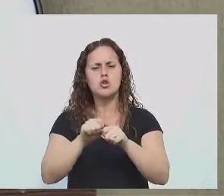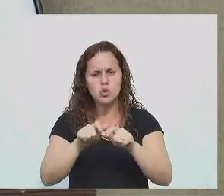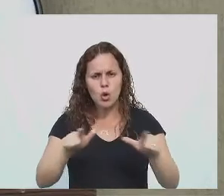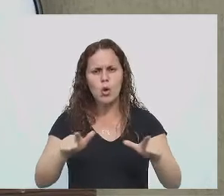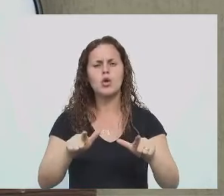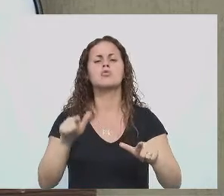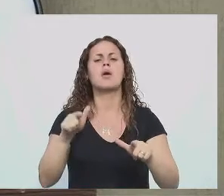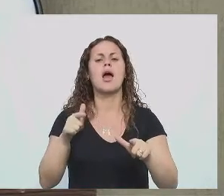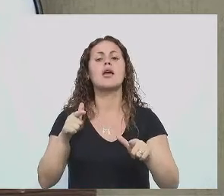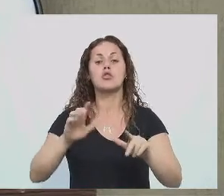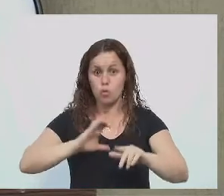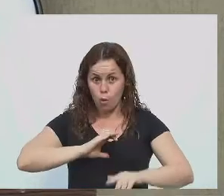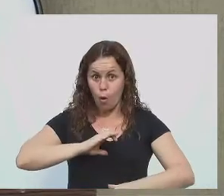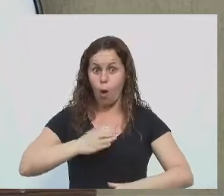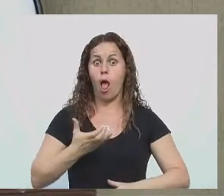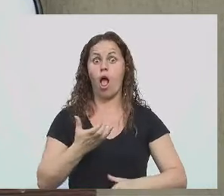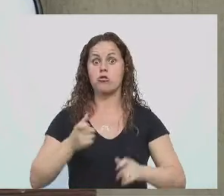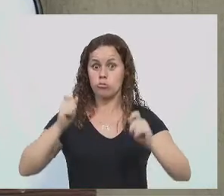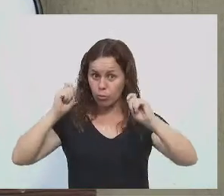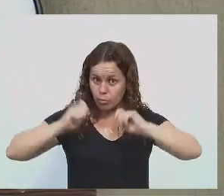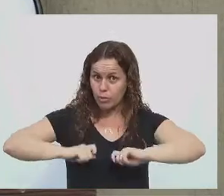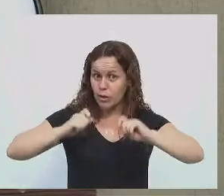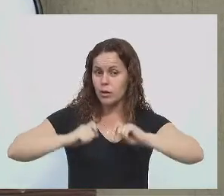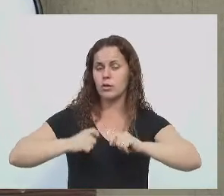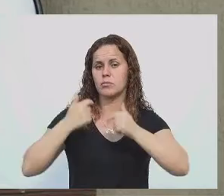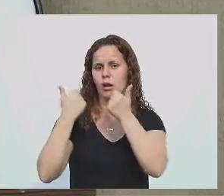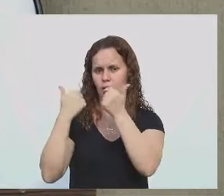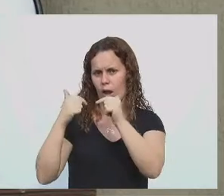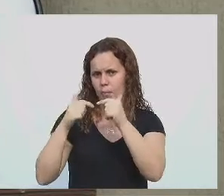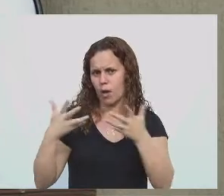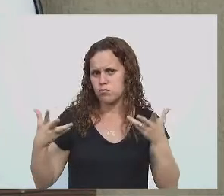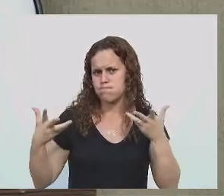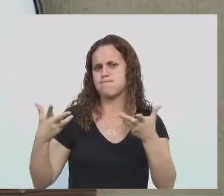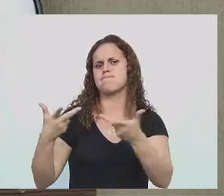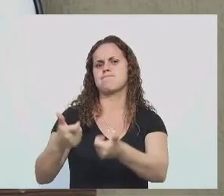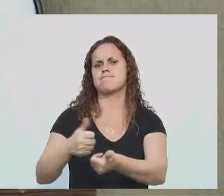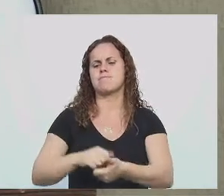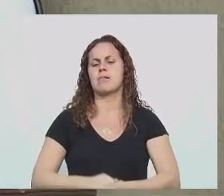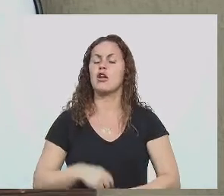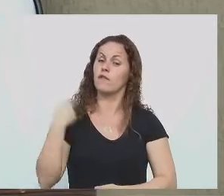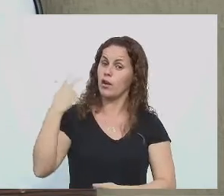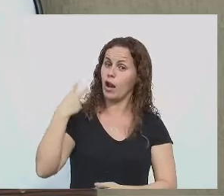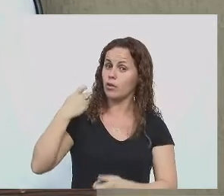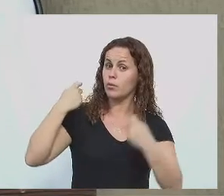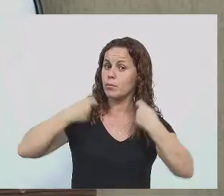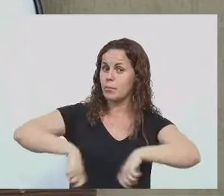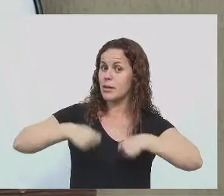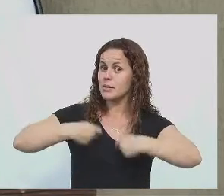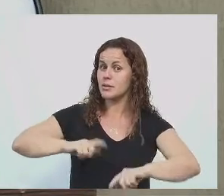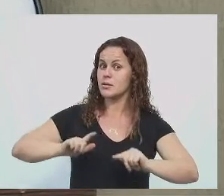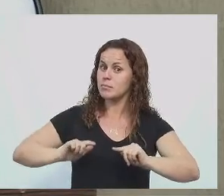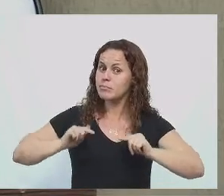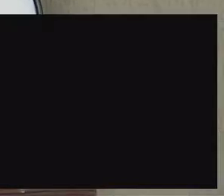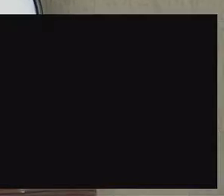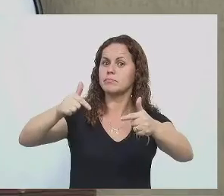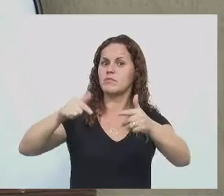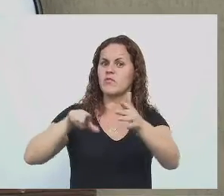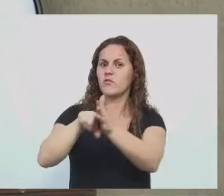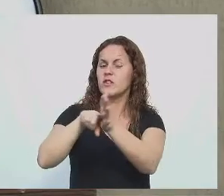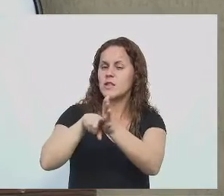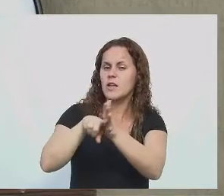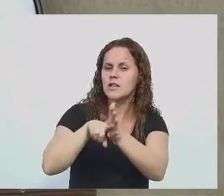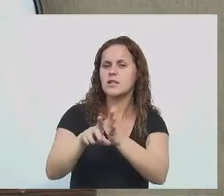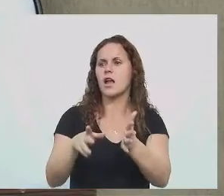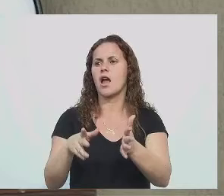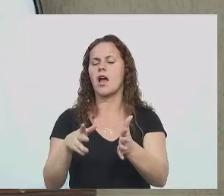aqui com coragem, competência, para fazer um trabalho, o trabalho que o vereador tem que exercer, fiscalizar,